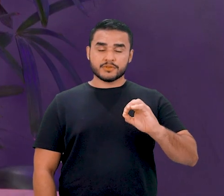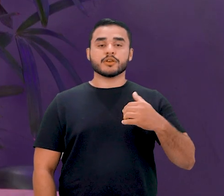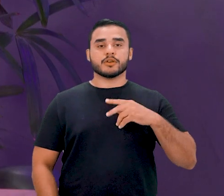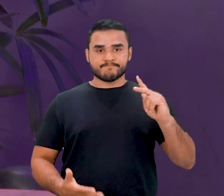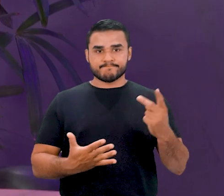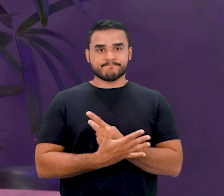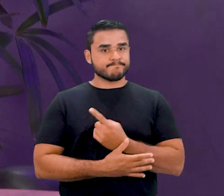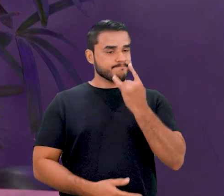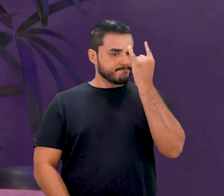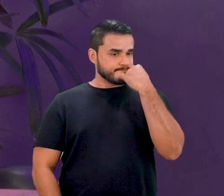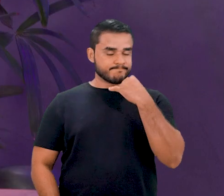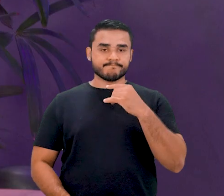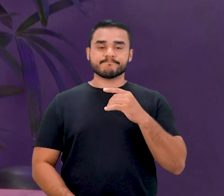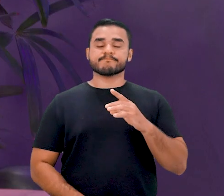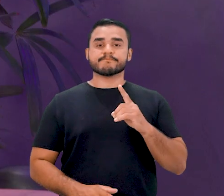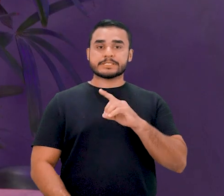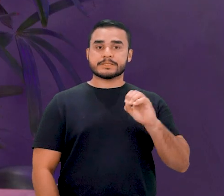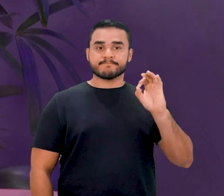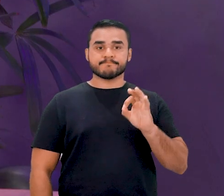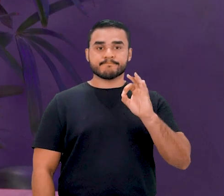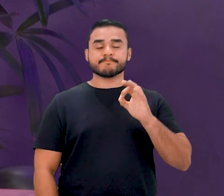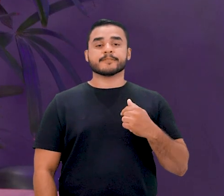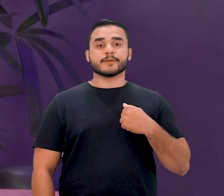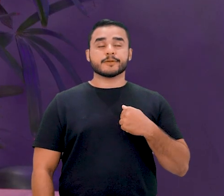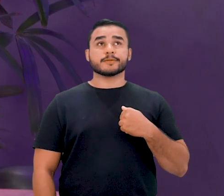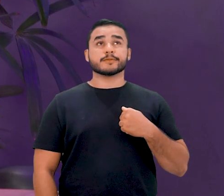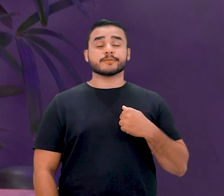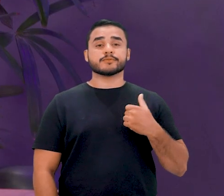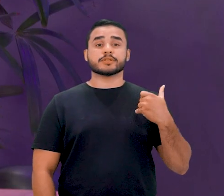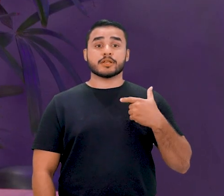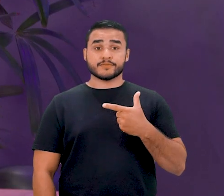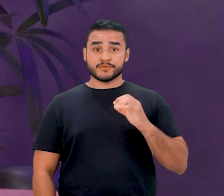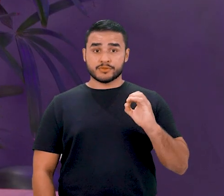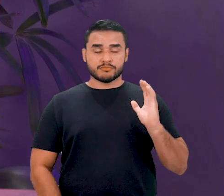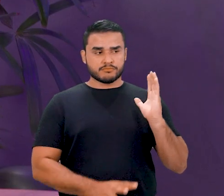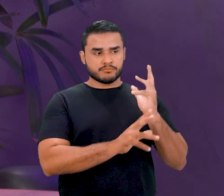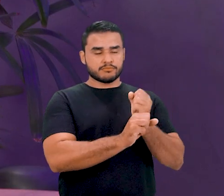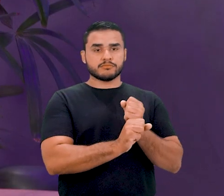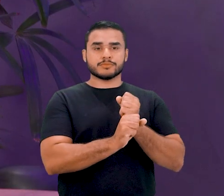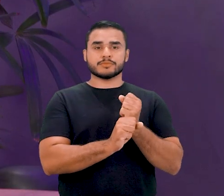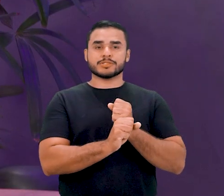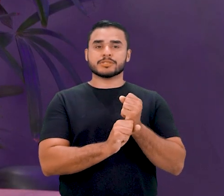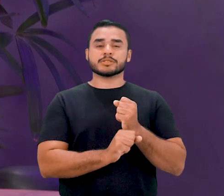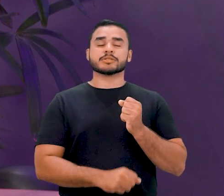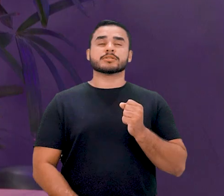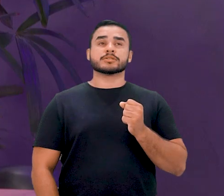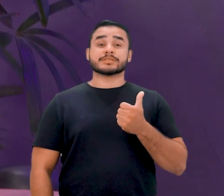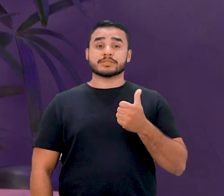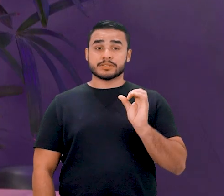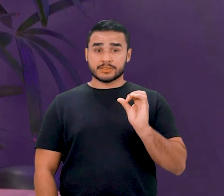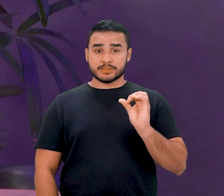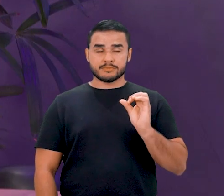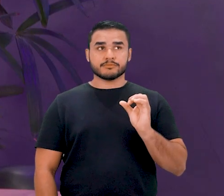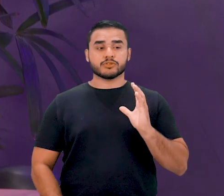anos agora em janeiro, ó, eu sou bem jovenzinha. Bem jovenzinha. Vai fazer 16 anos que eu ceguei, e só aí eu entendi